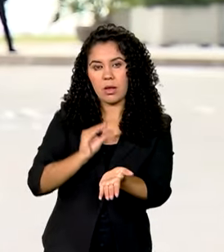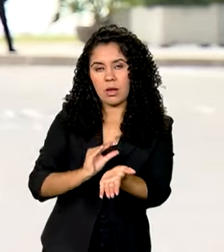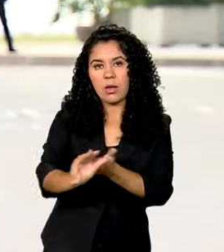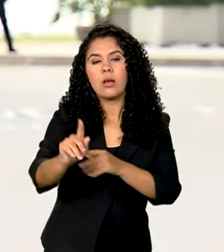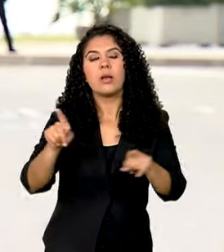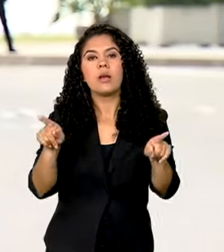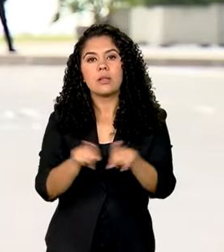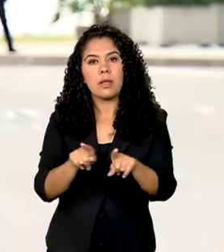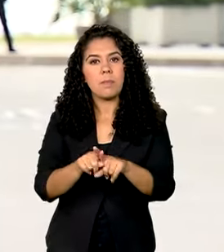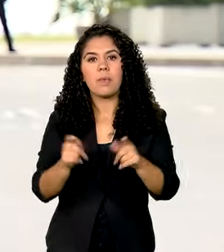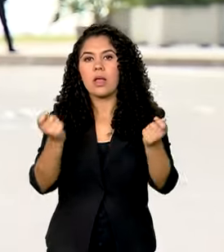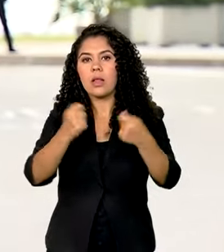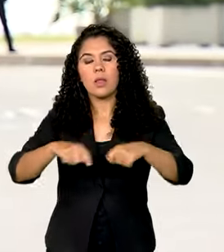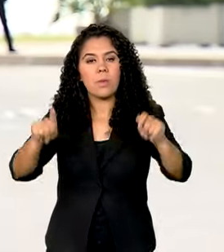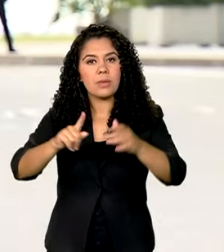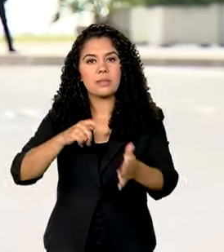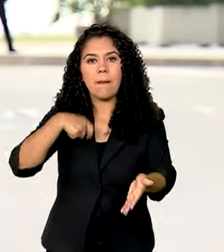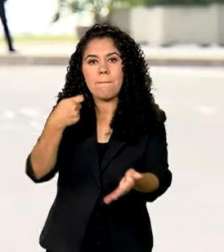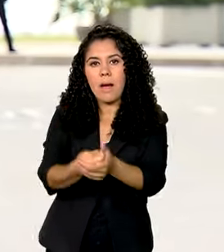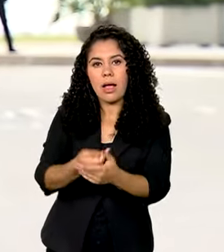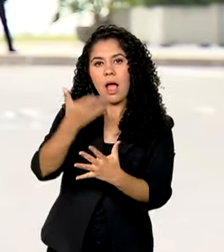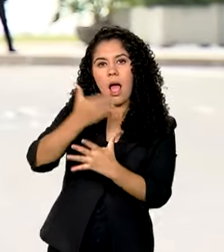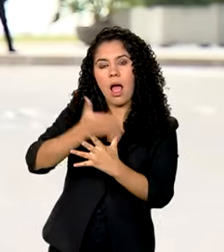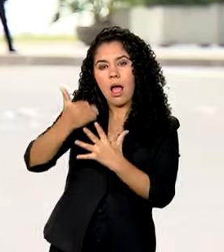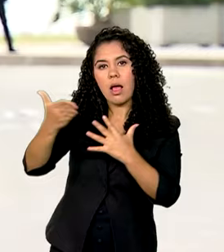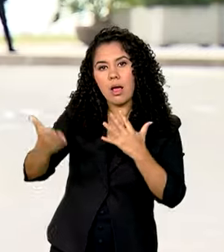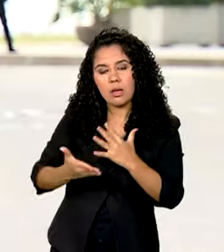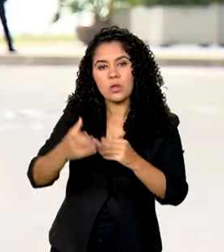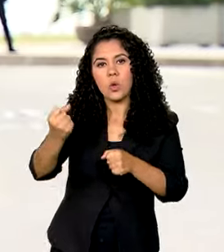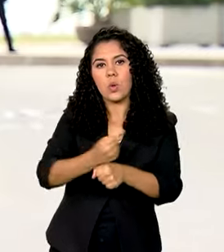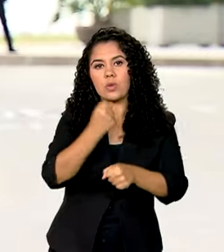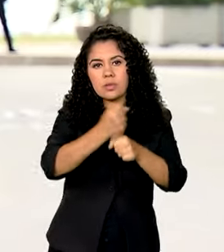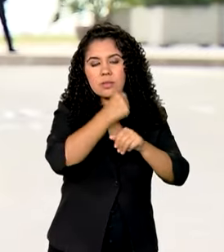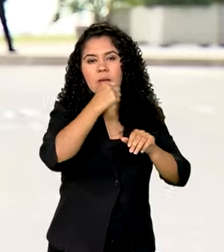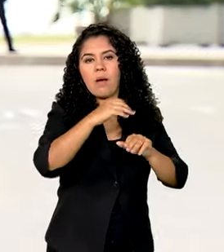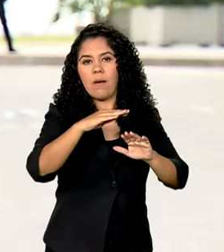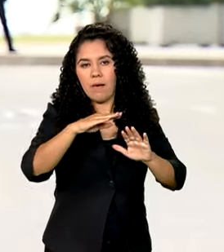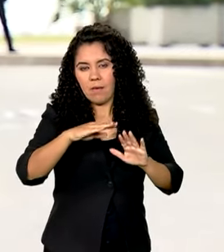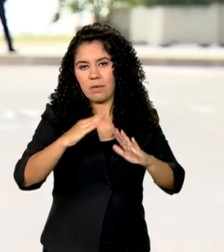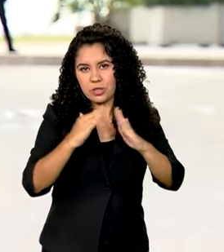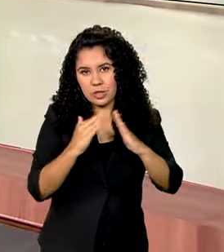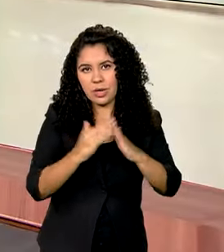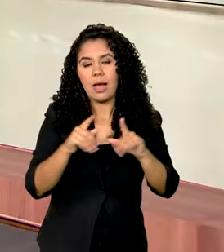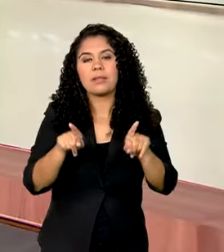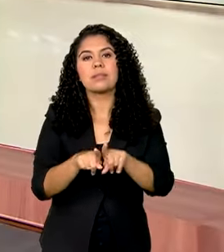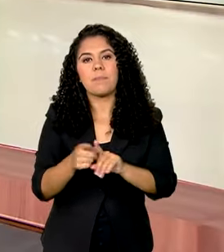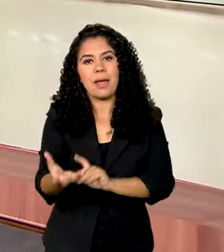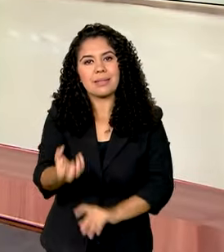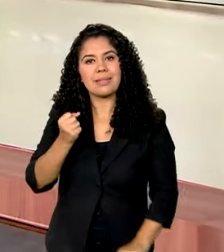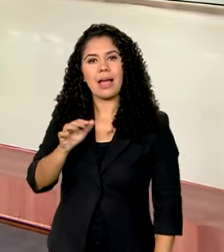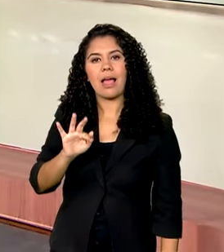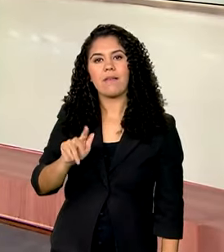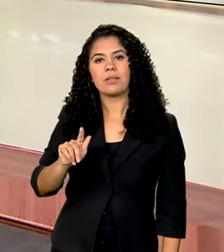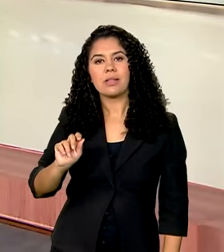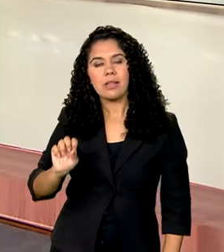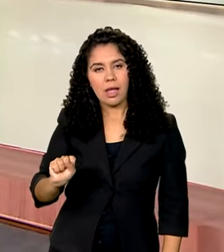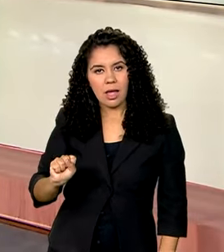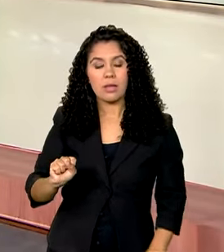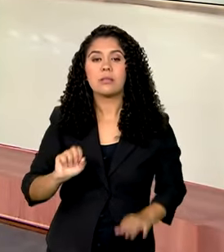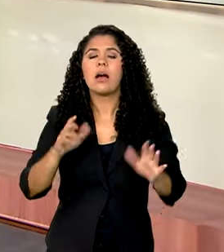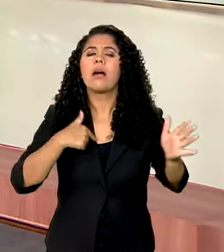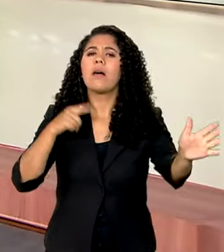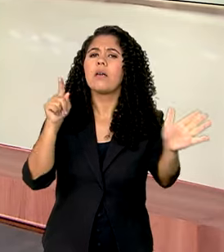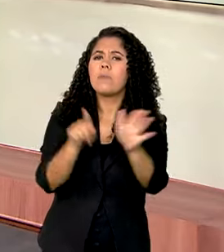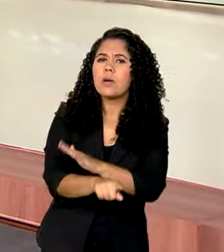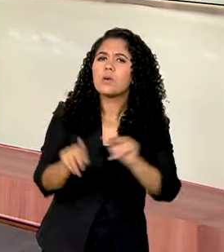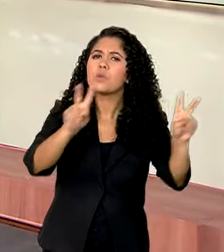da parcela do Minha Casa Minha Vida e a liberação do saque emergencial do FGTS. Vanessa. Luane, quanto aos beneficiários